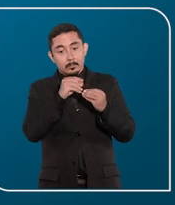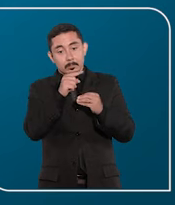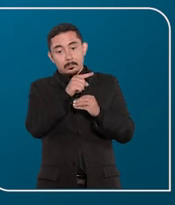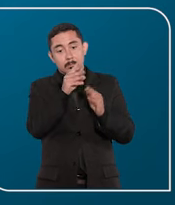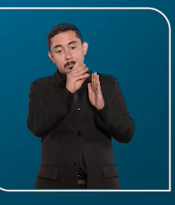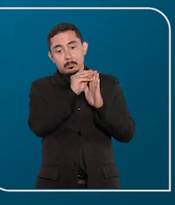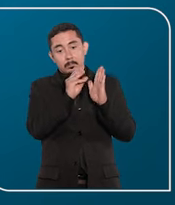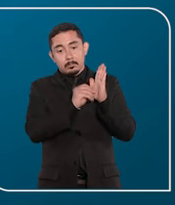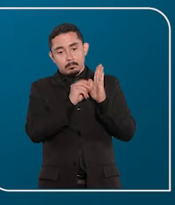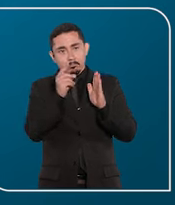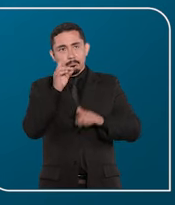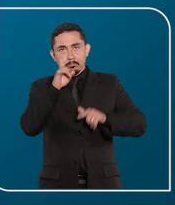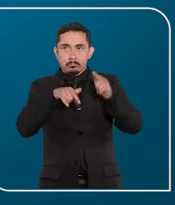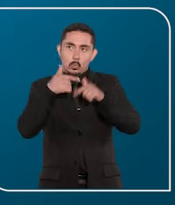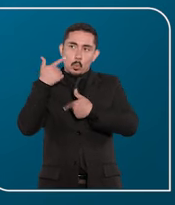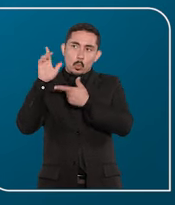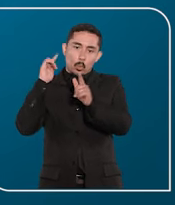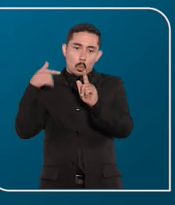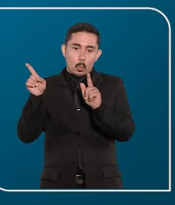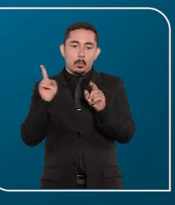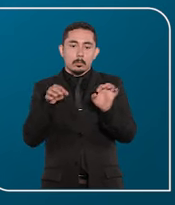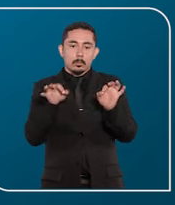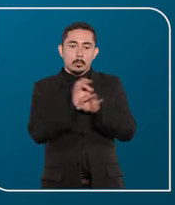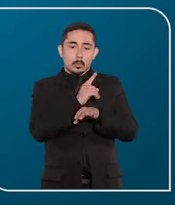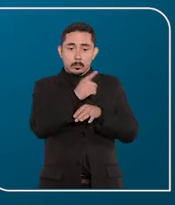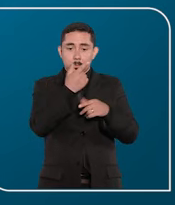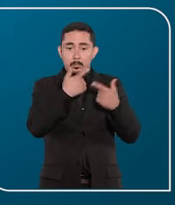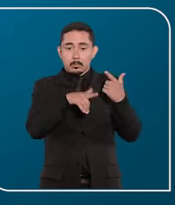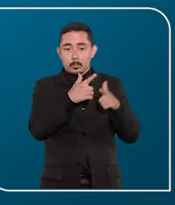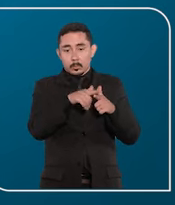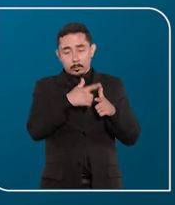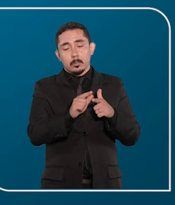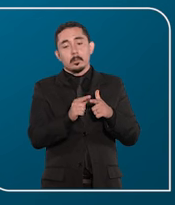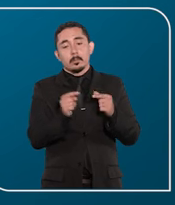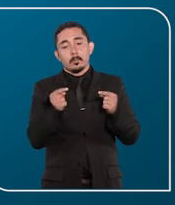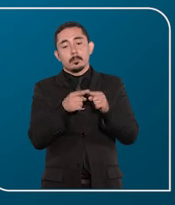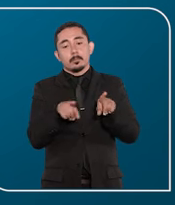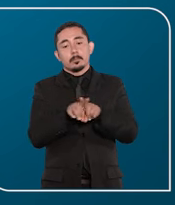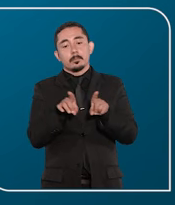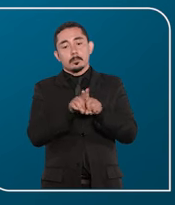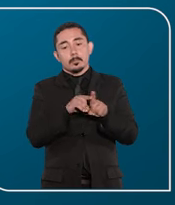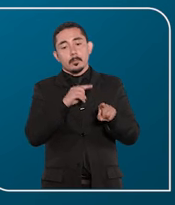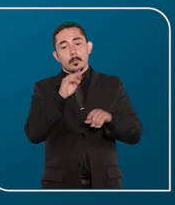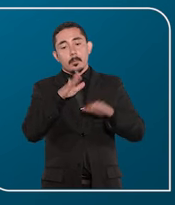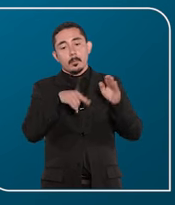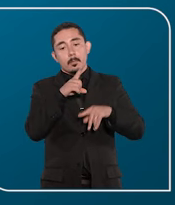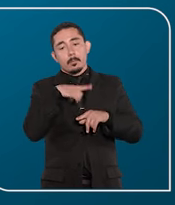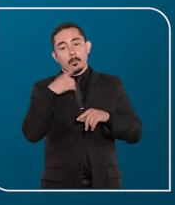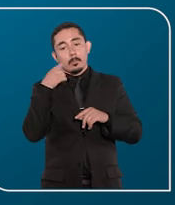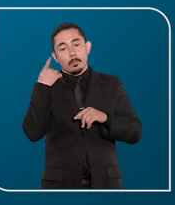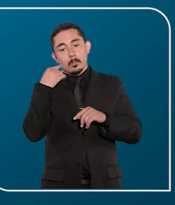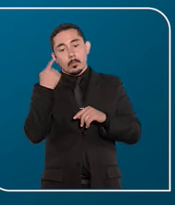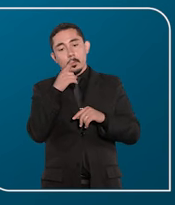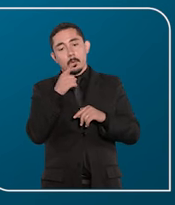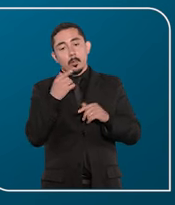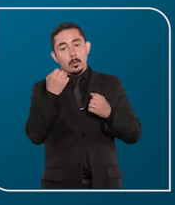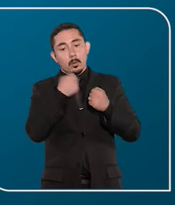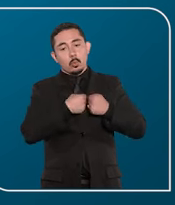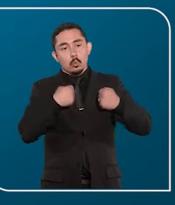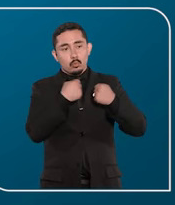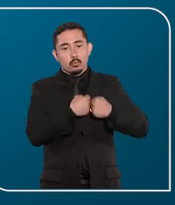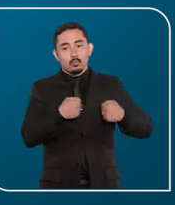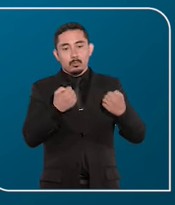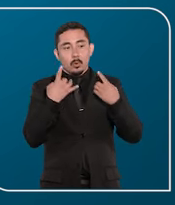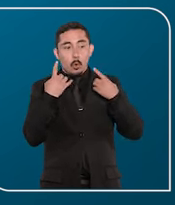métodos alternativos de solução de conflito também se dá muito pelo fato de que tem advogados que eles lutam contra